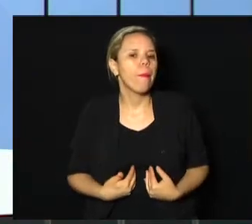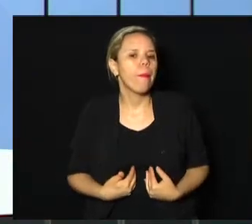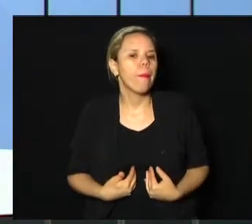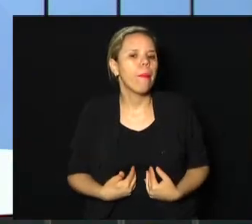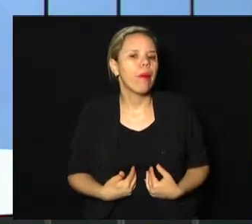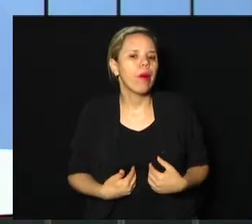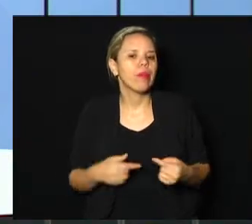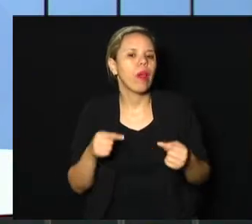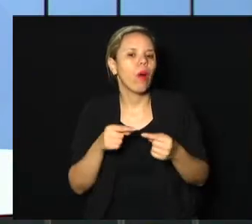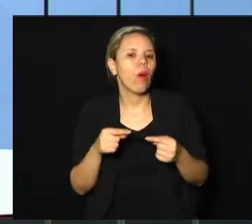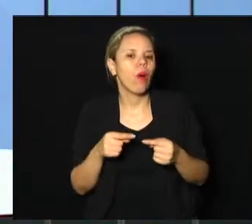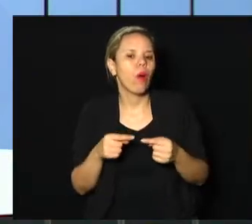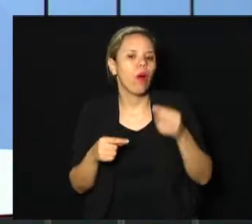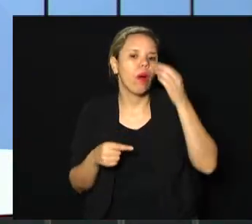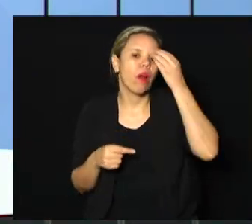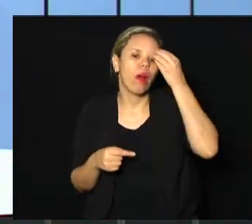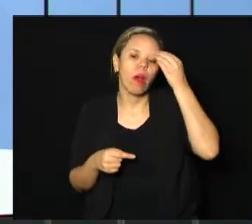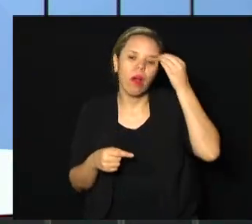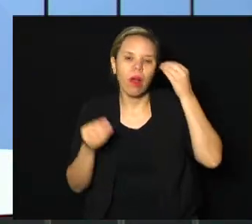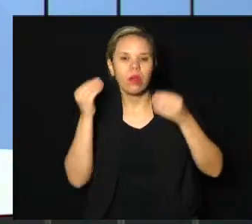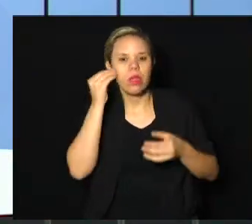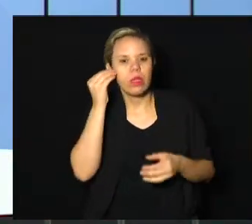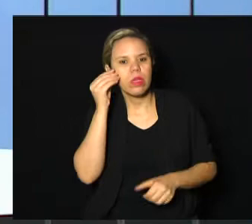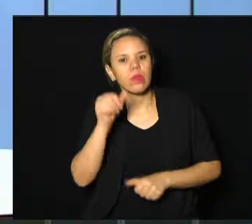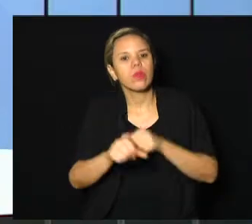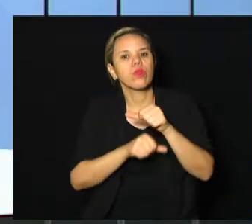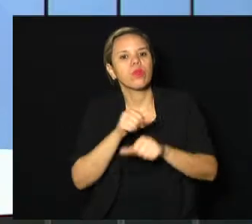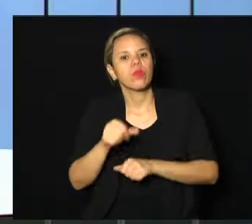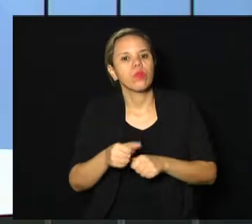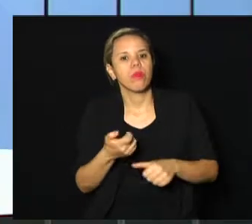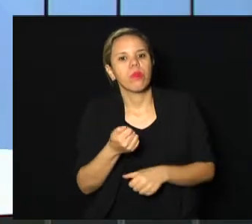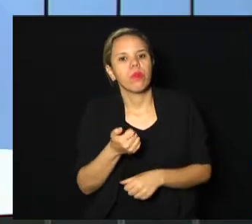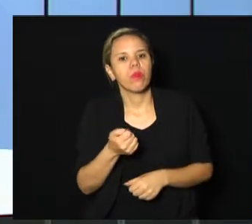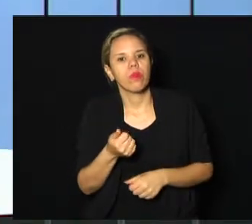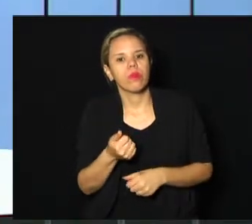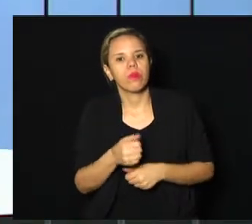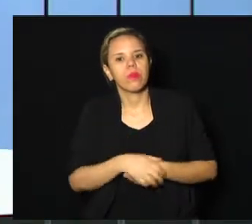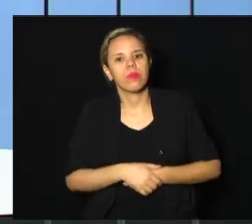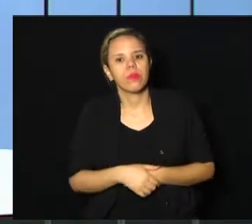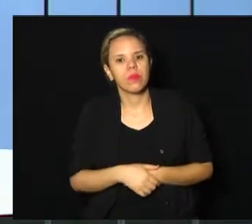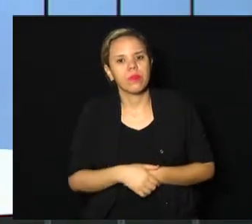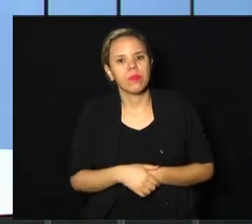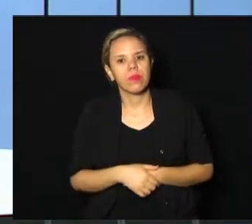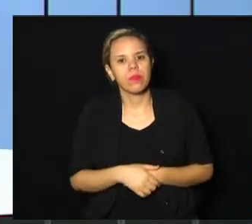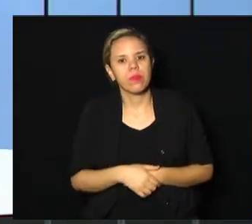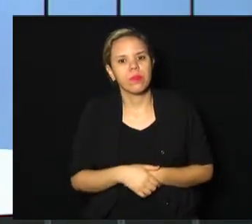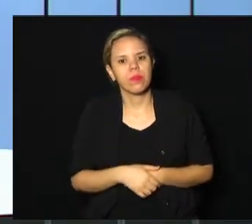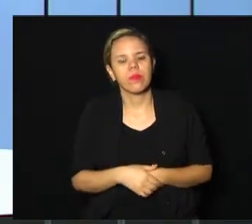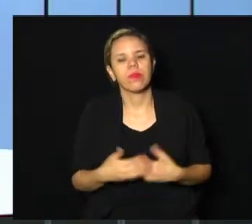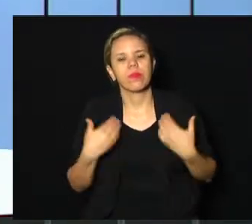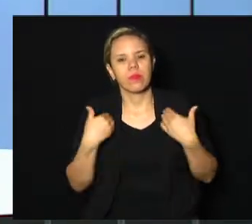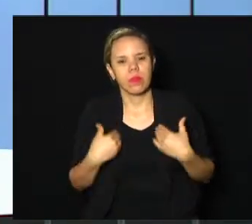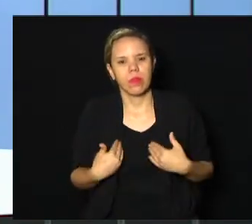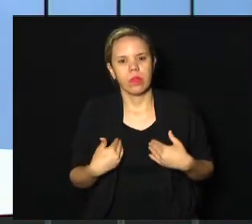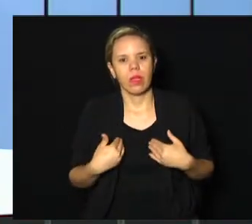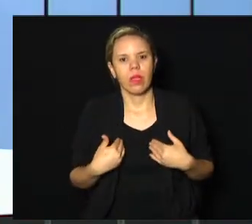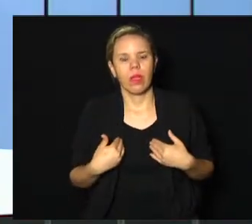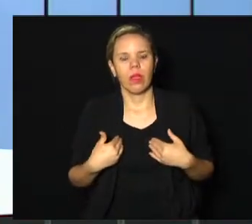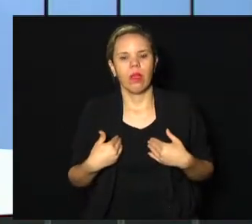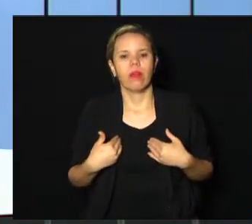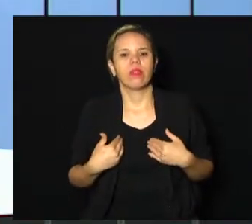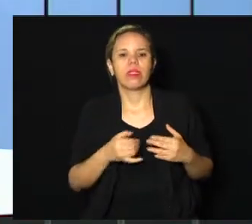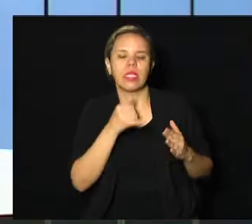numa forma correta, né? E tentando mudando, nem se for aos poucos, né, doutor? Tentar uma postura mais ereta, às vezes nem é